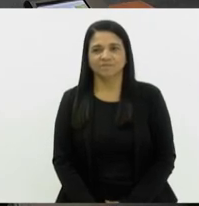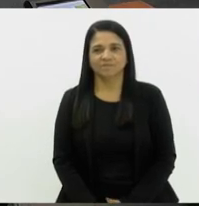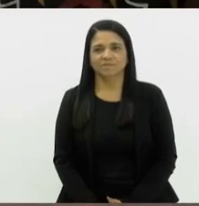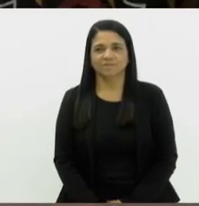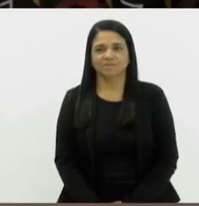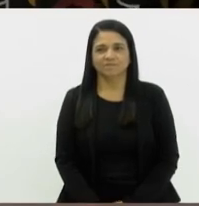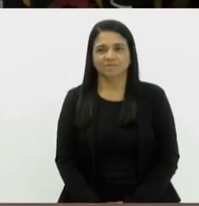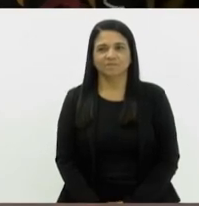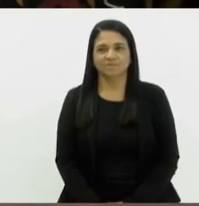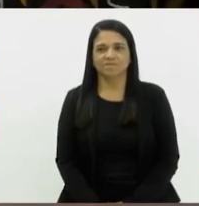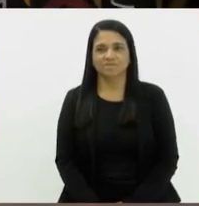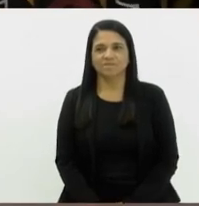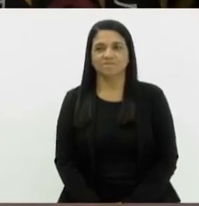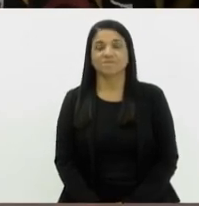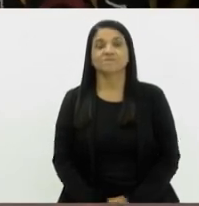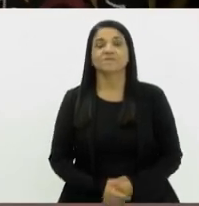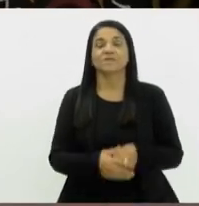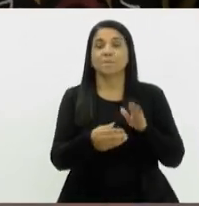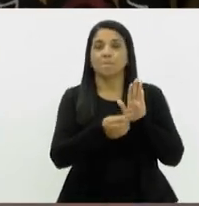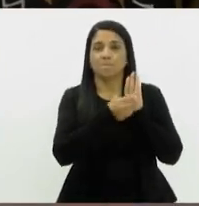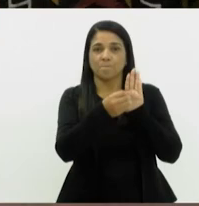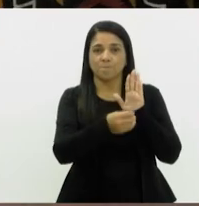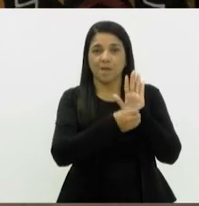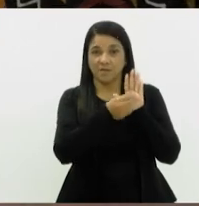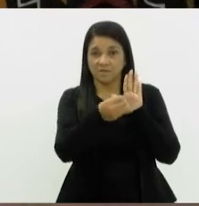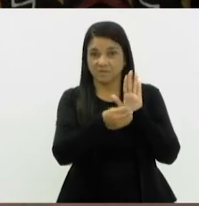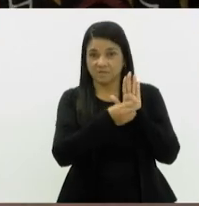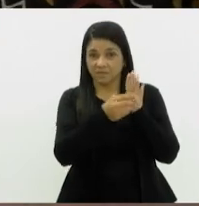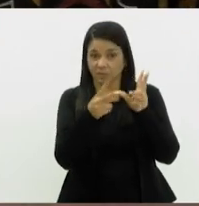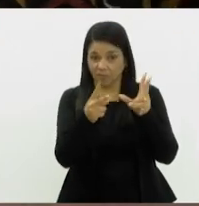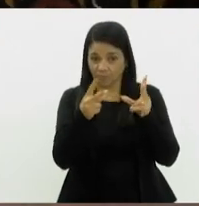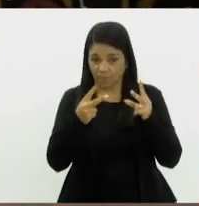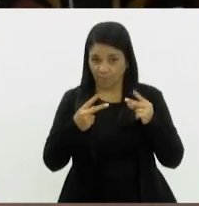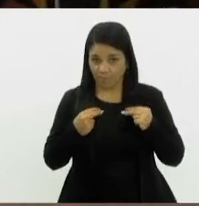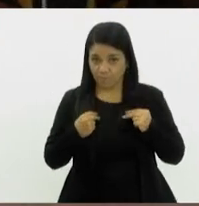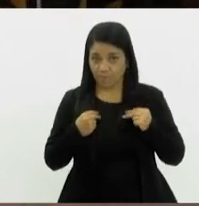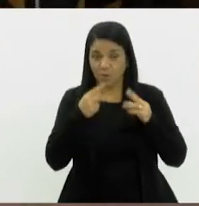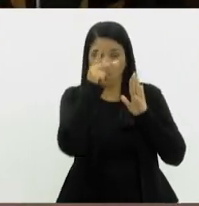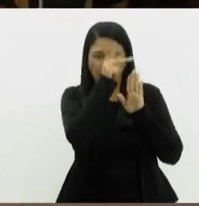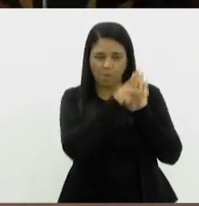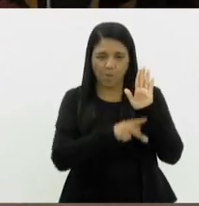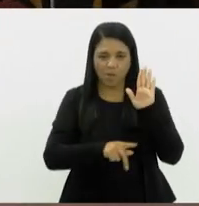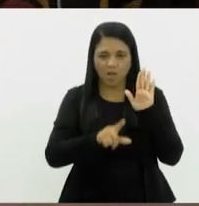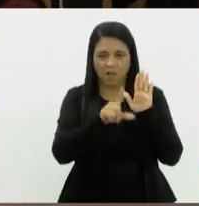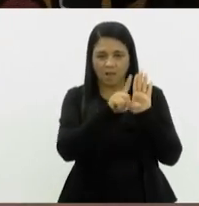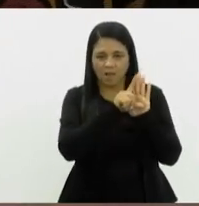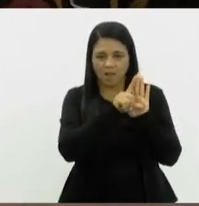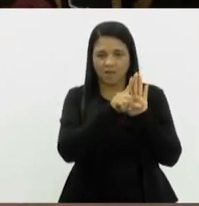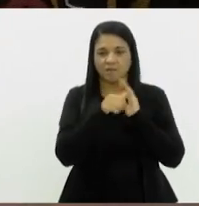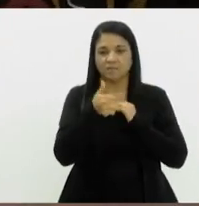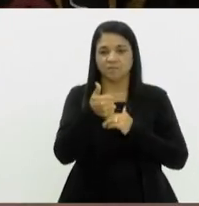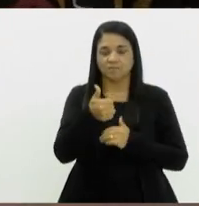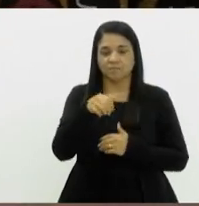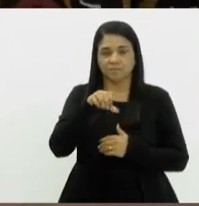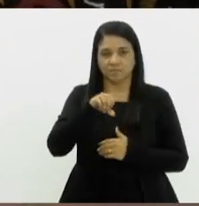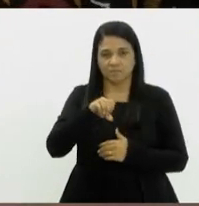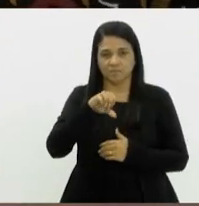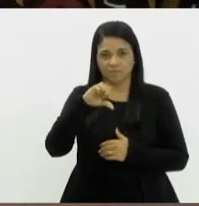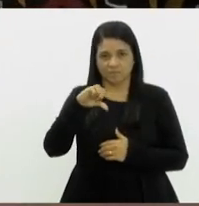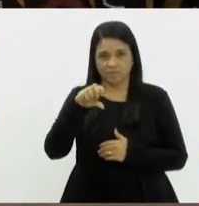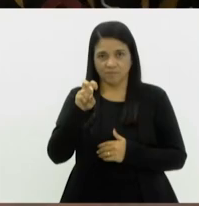Senhor presidente, parecer no mérito ao projeto de lei 1095, de 23,